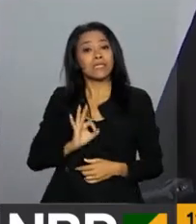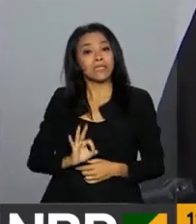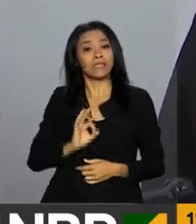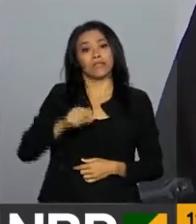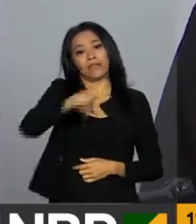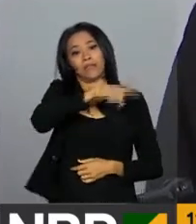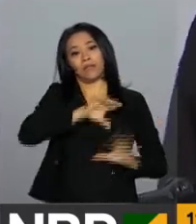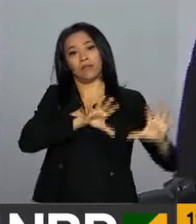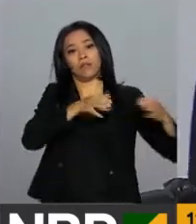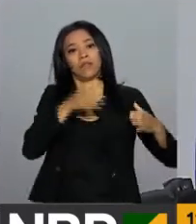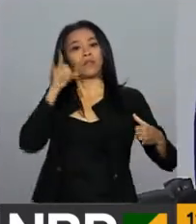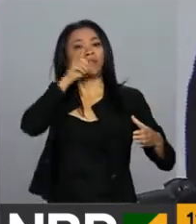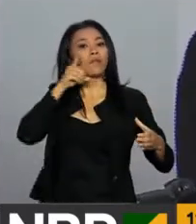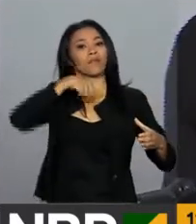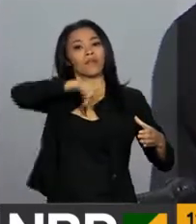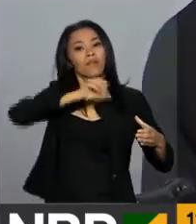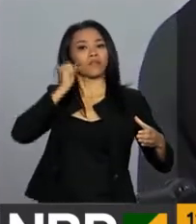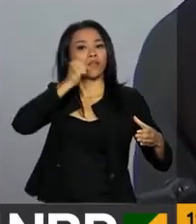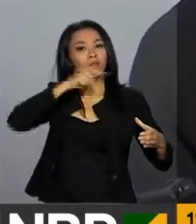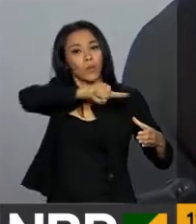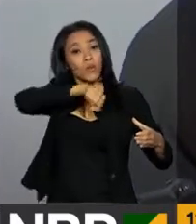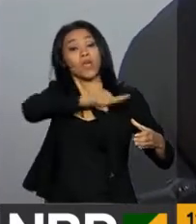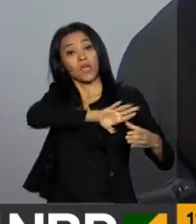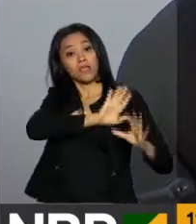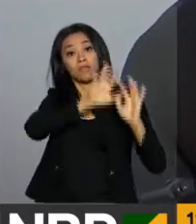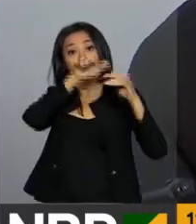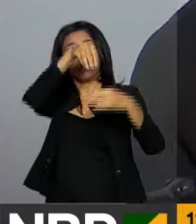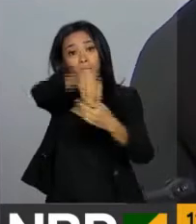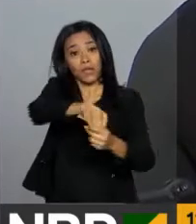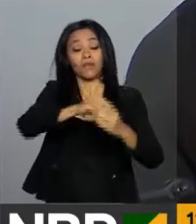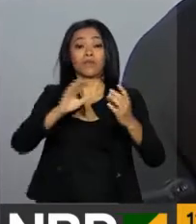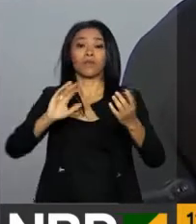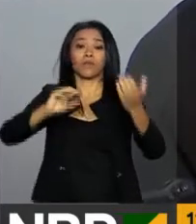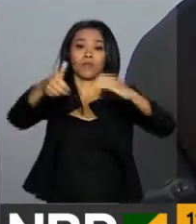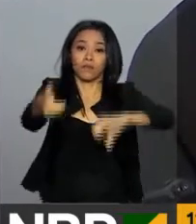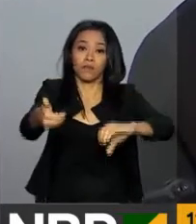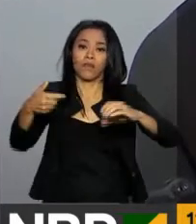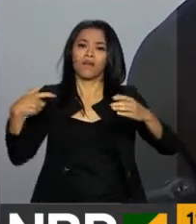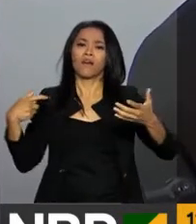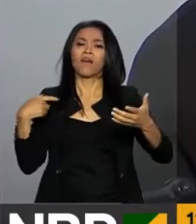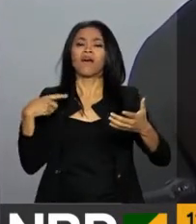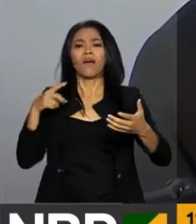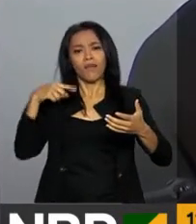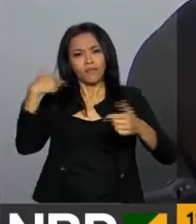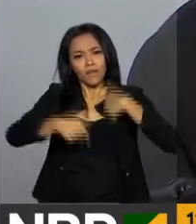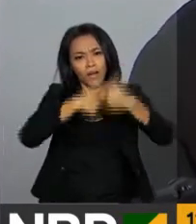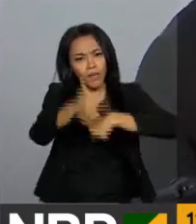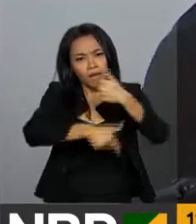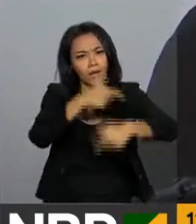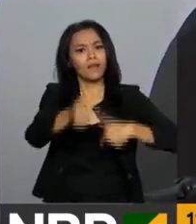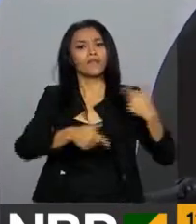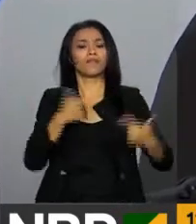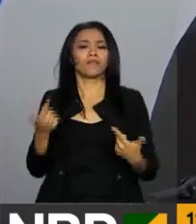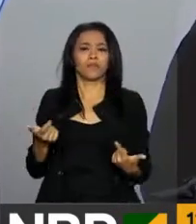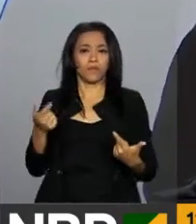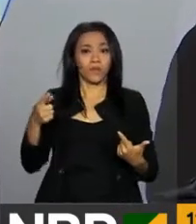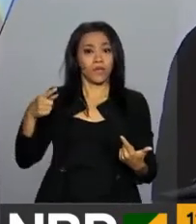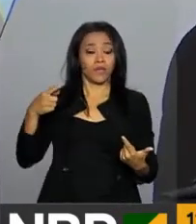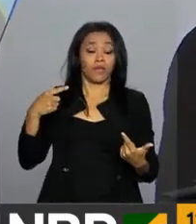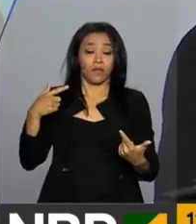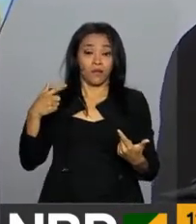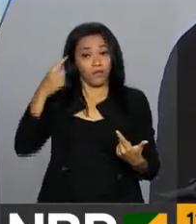estarão lá no legislativo é trabalhando em prol das teses que estão adequadamente você